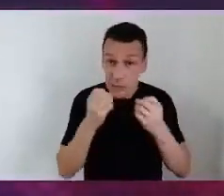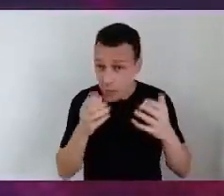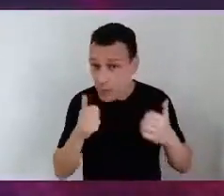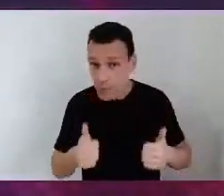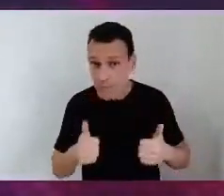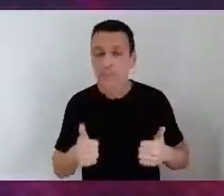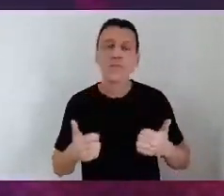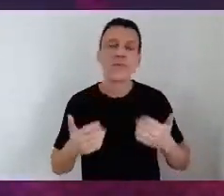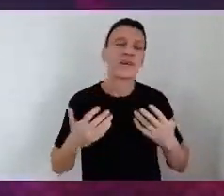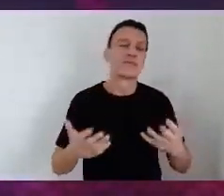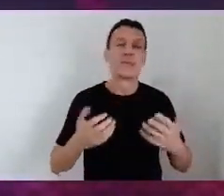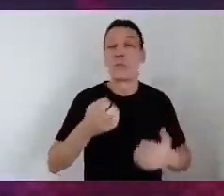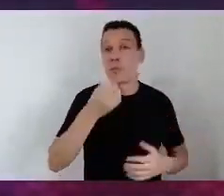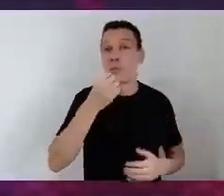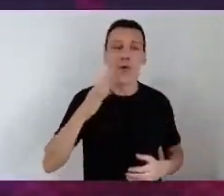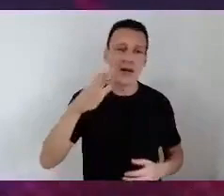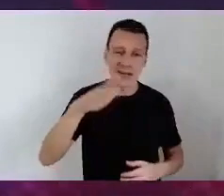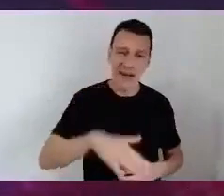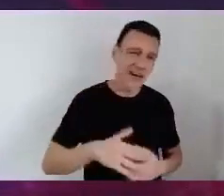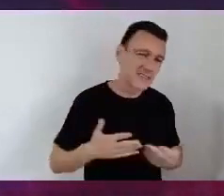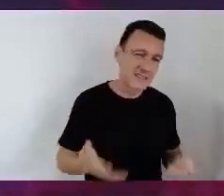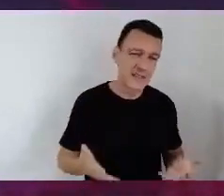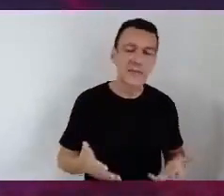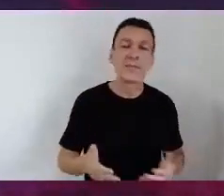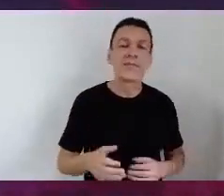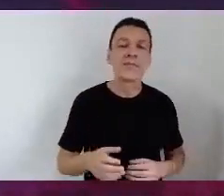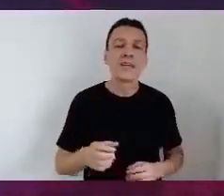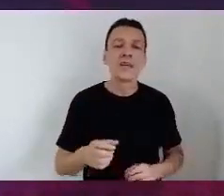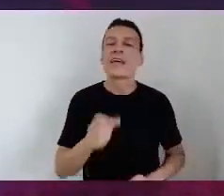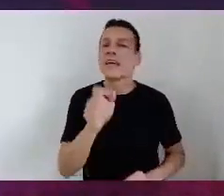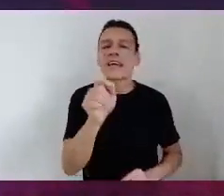galera. Quem aqui quer começar a fazer coisas com o ChatGPT?